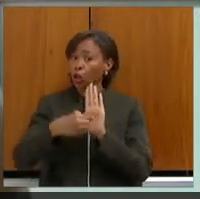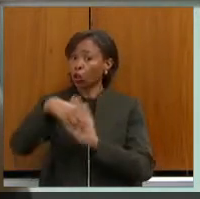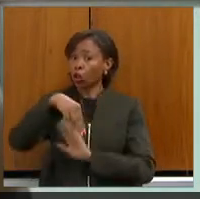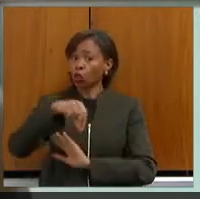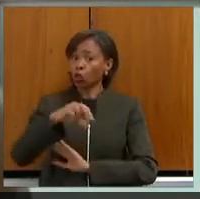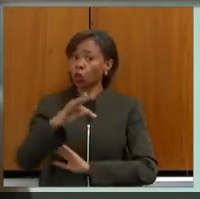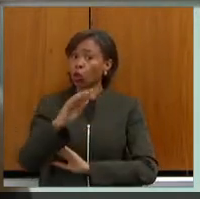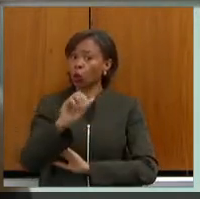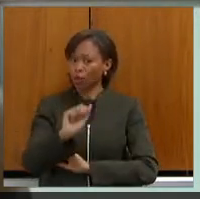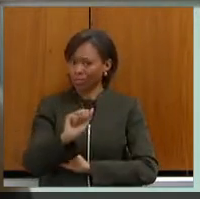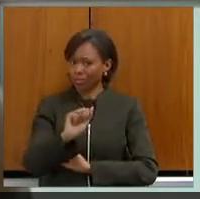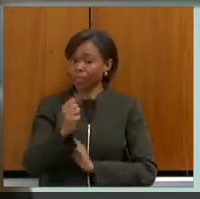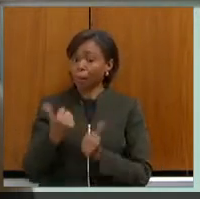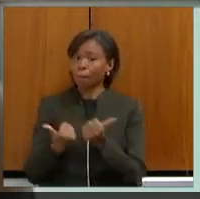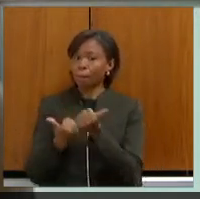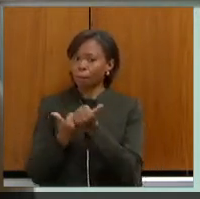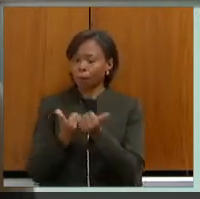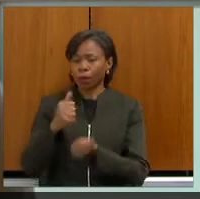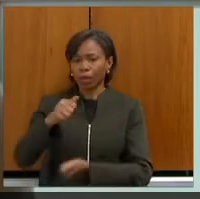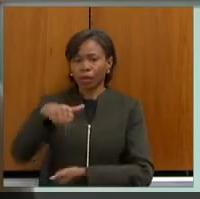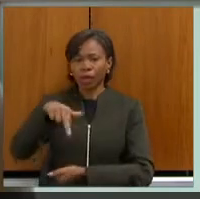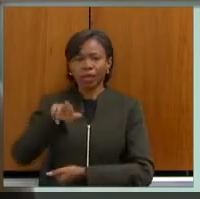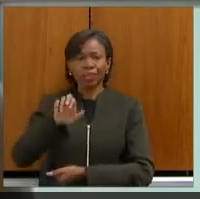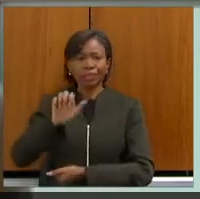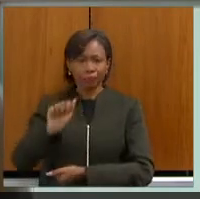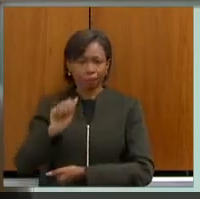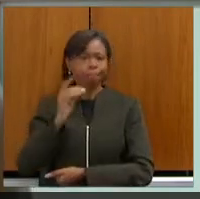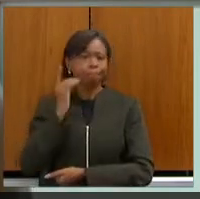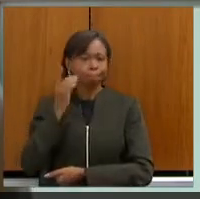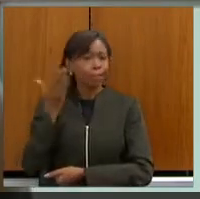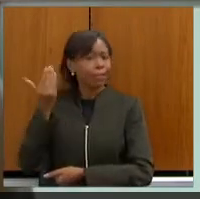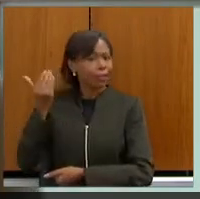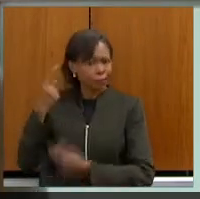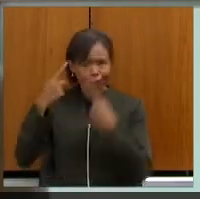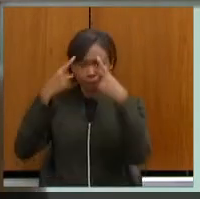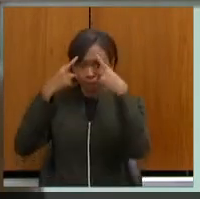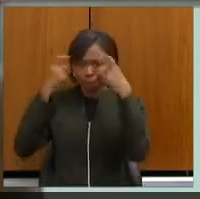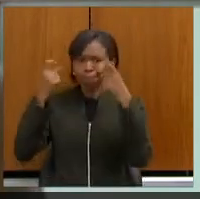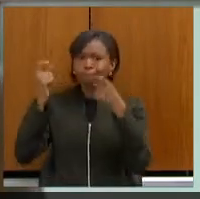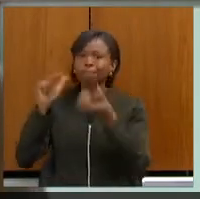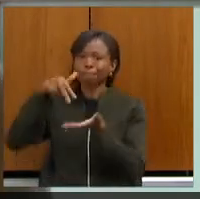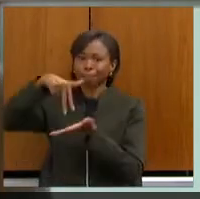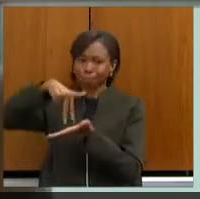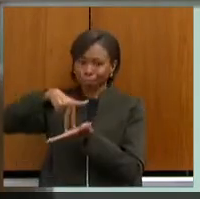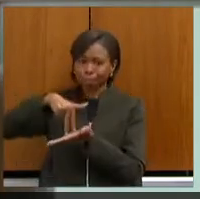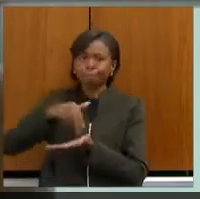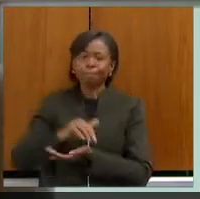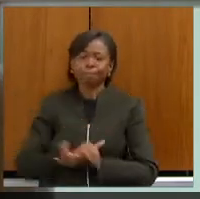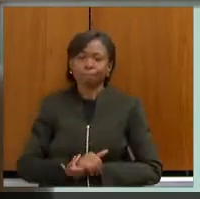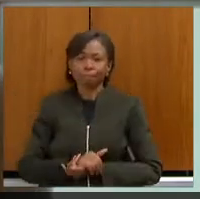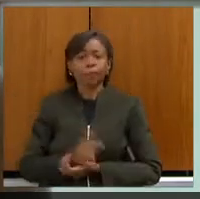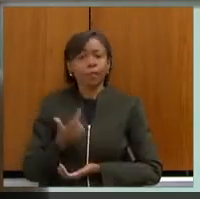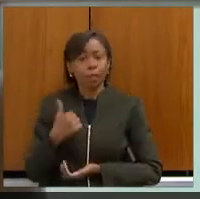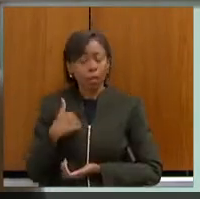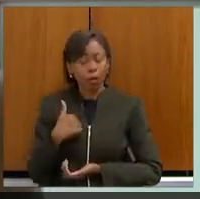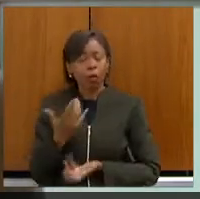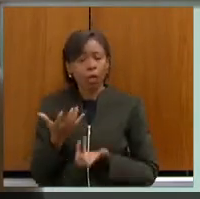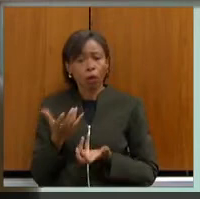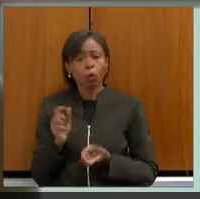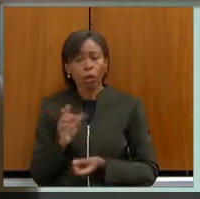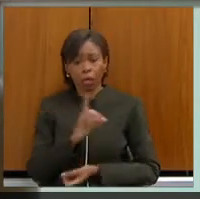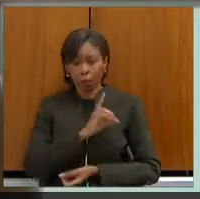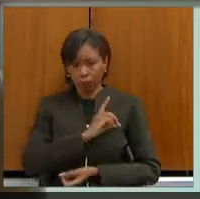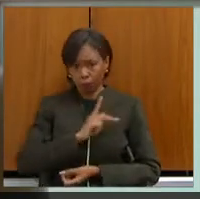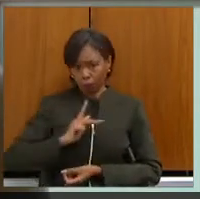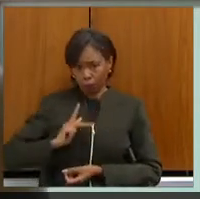pela violência que ela sofreu uma vez em Plenário Oi e eu eu gostaria de colocar né a Defensoria Pública EA